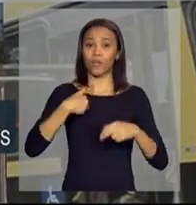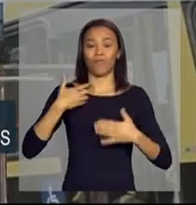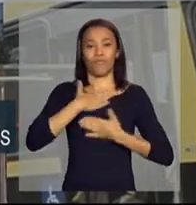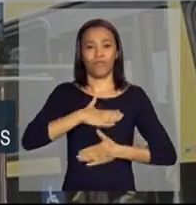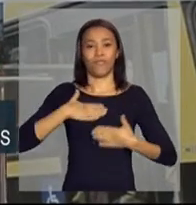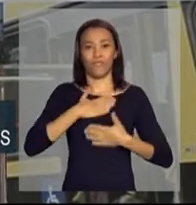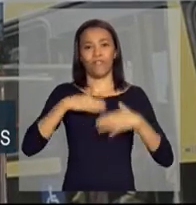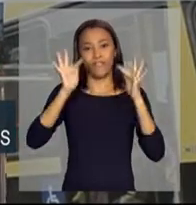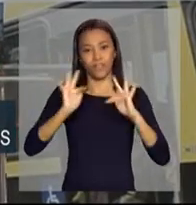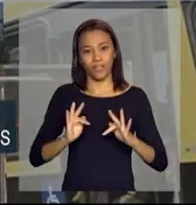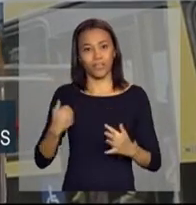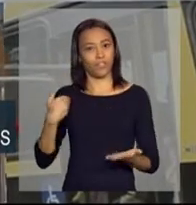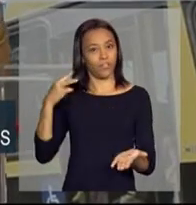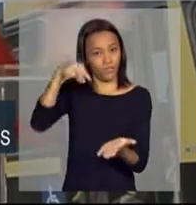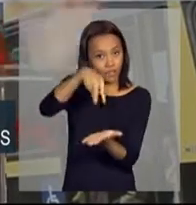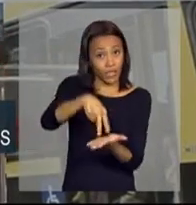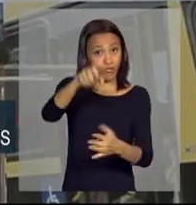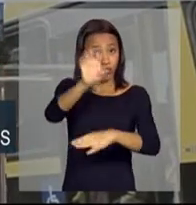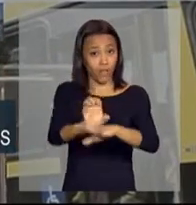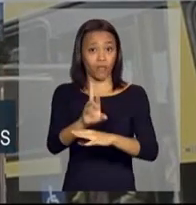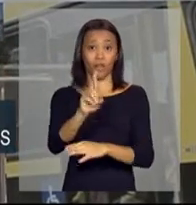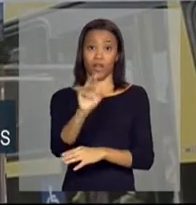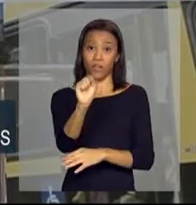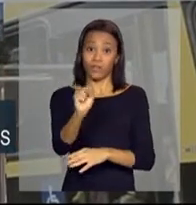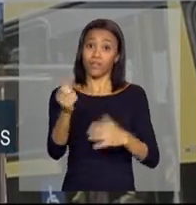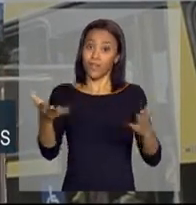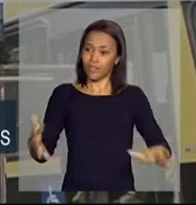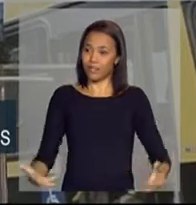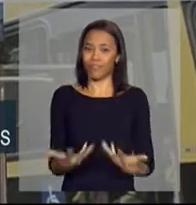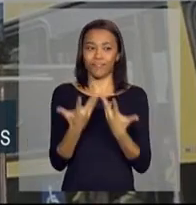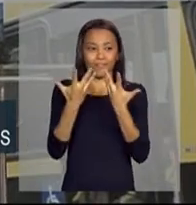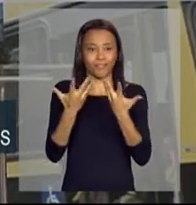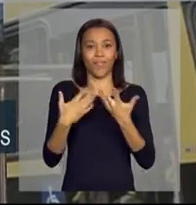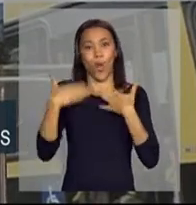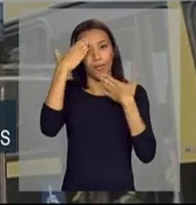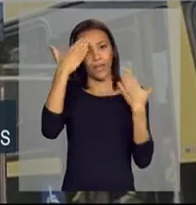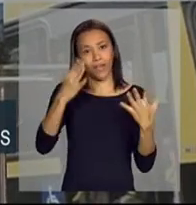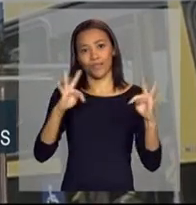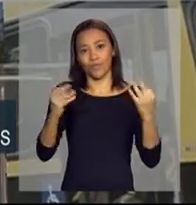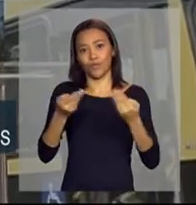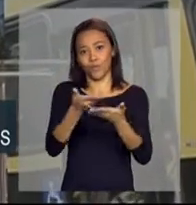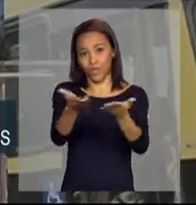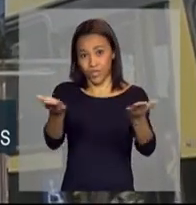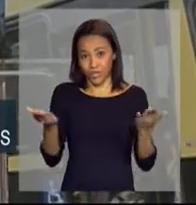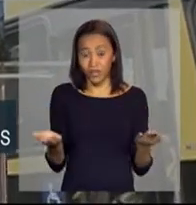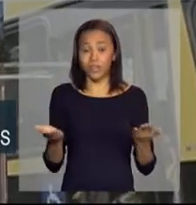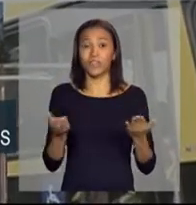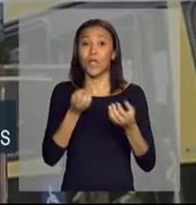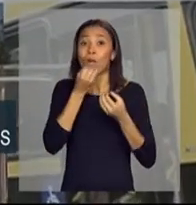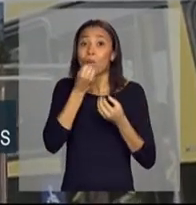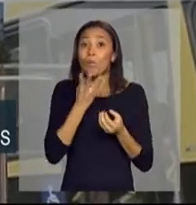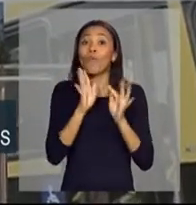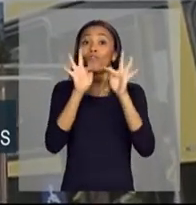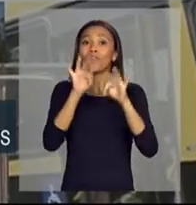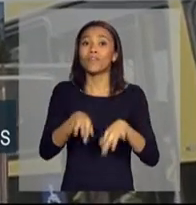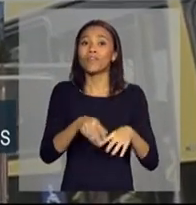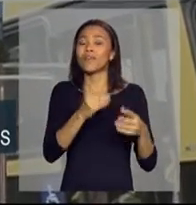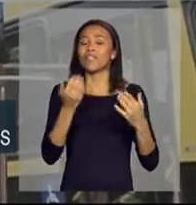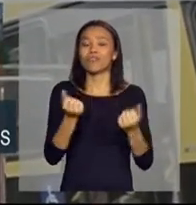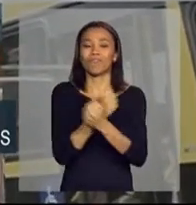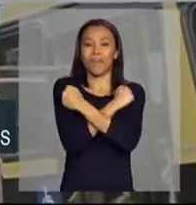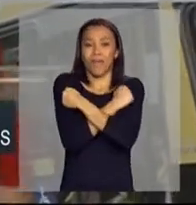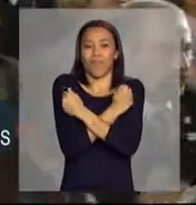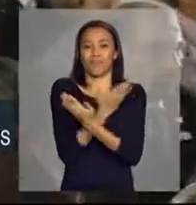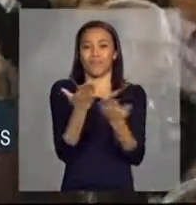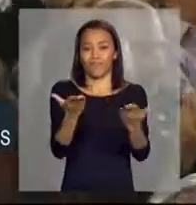ter estado aqui no Rio Grande do Sul, nessa cerimônia. Muito obrigado a todos vocês, bom fim de semana e um grande